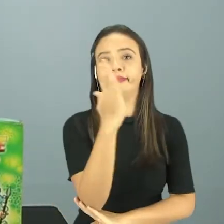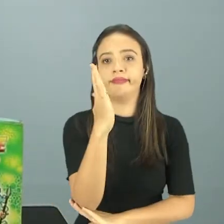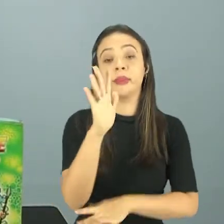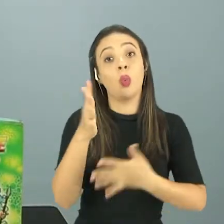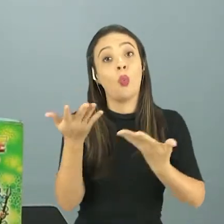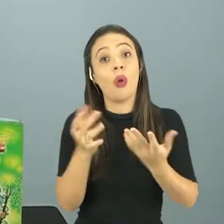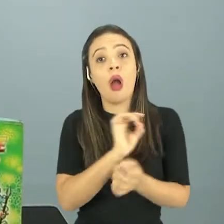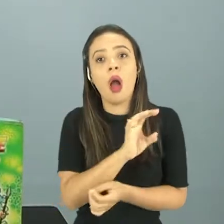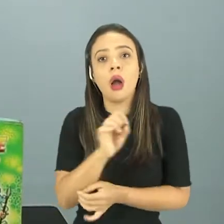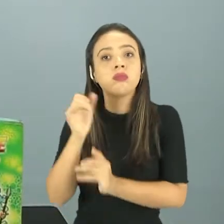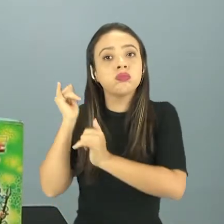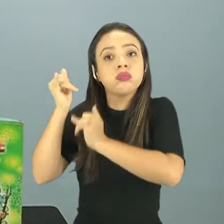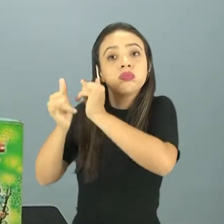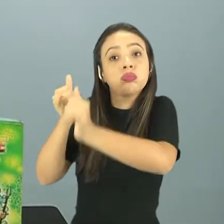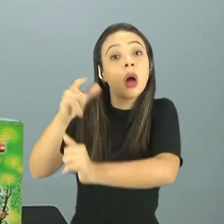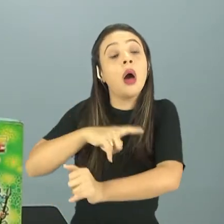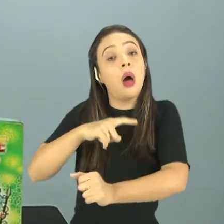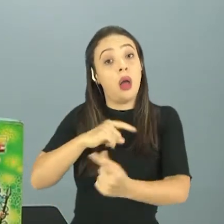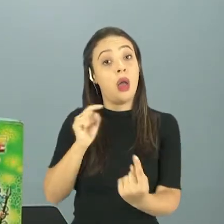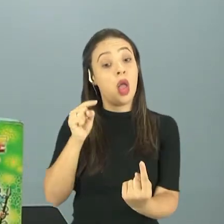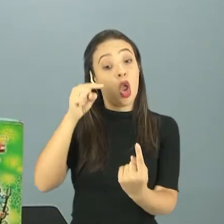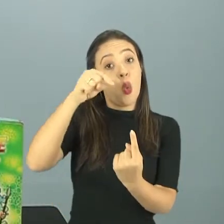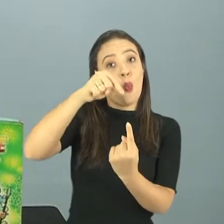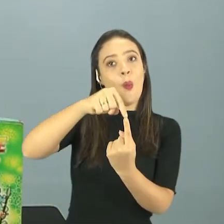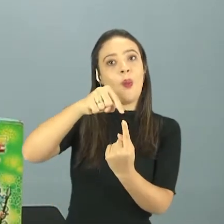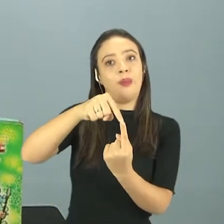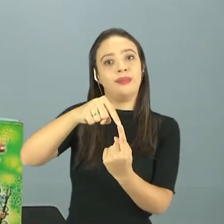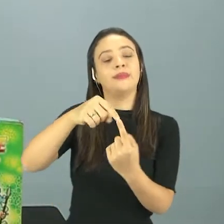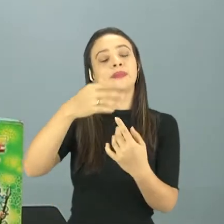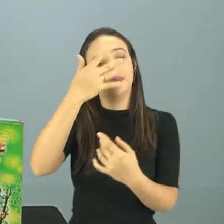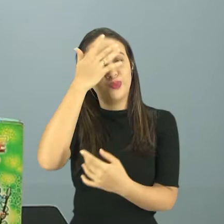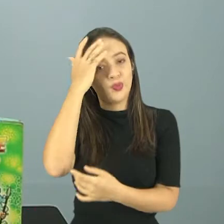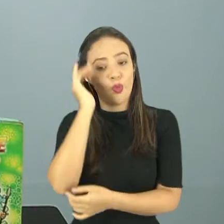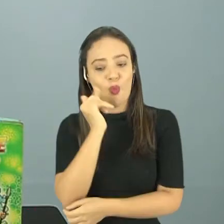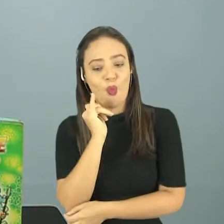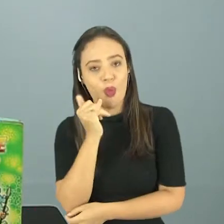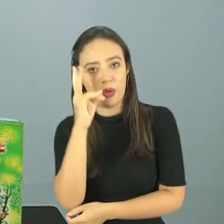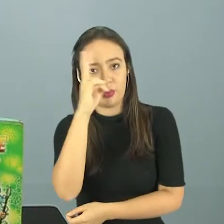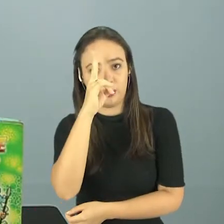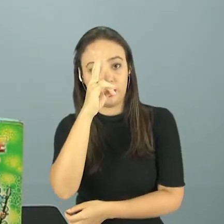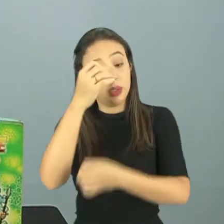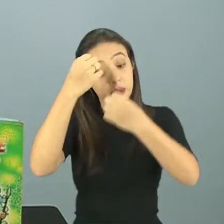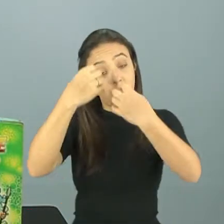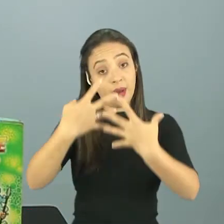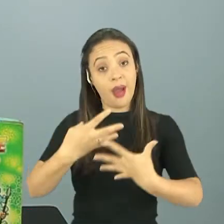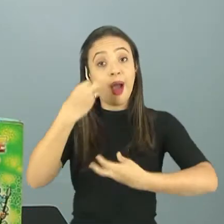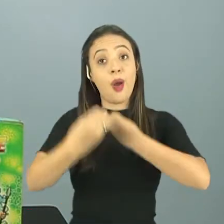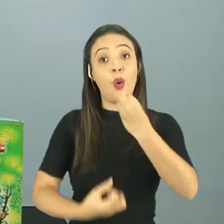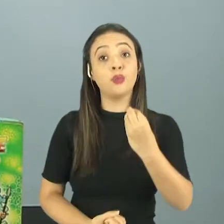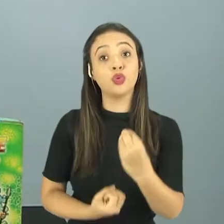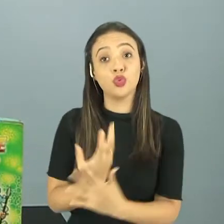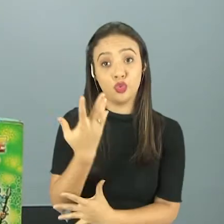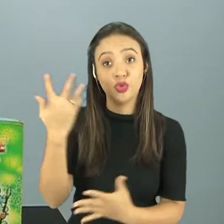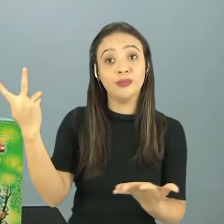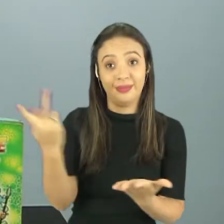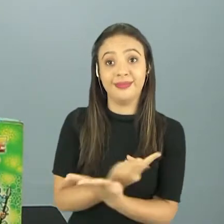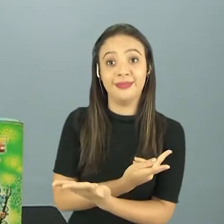tem um propósito. A pessoa conta aquela história, às vezes para explicar o surgimento de algum outro